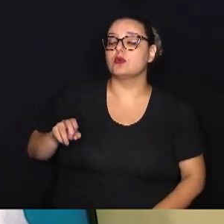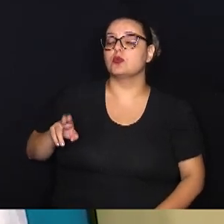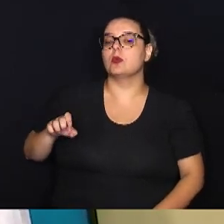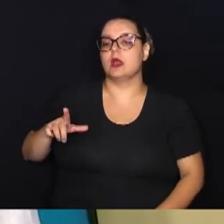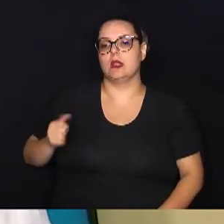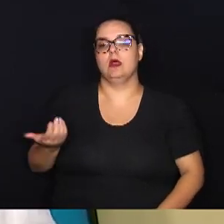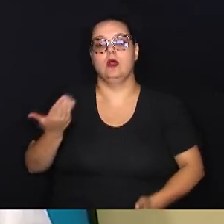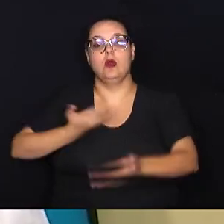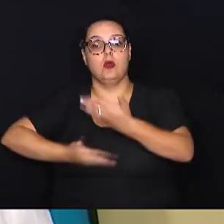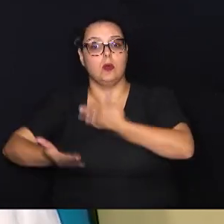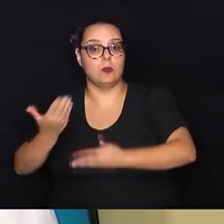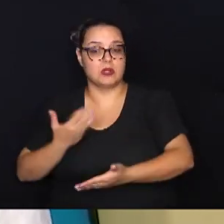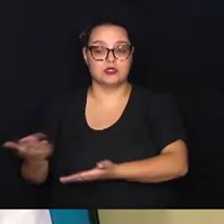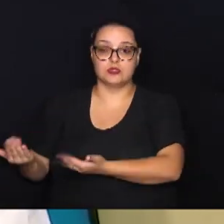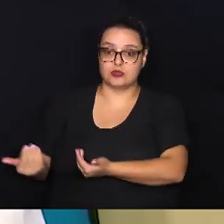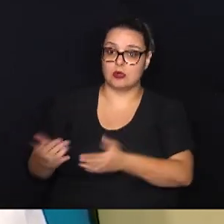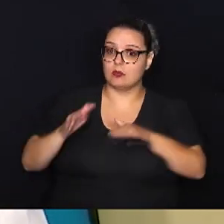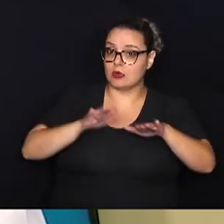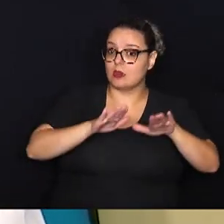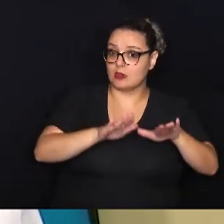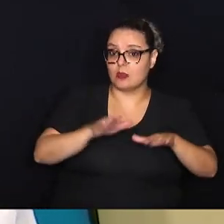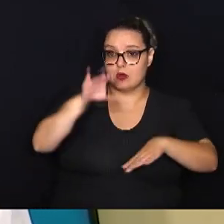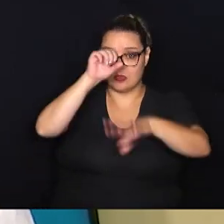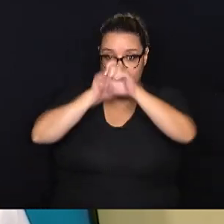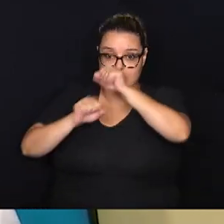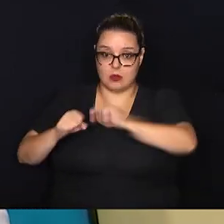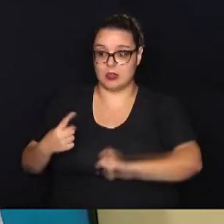jovens que ficaram aqui o que eles aprenderam ao longo desses